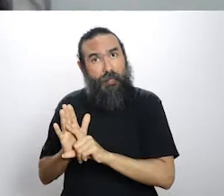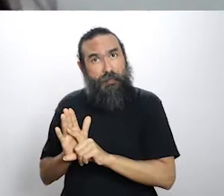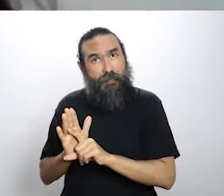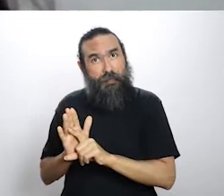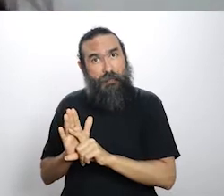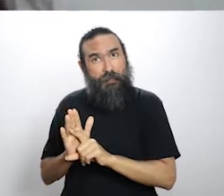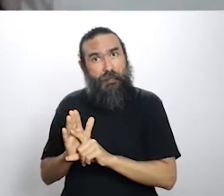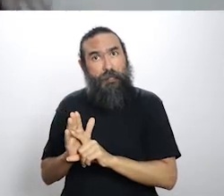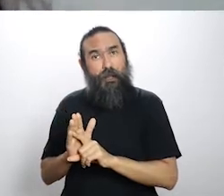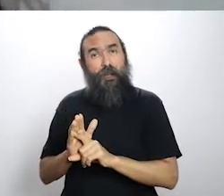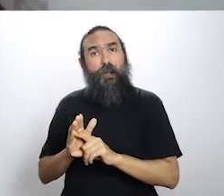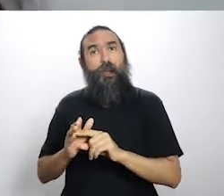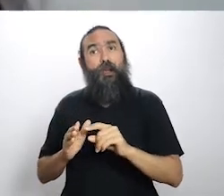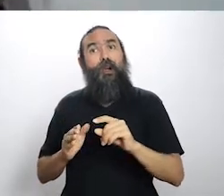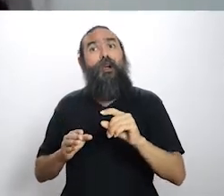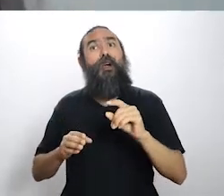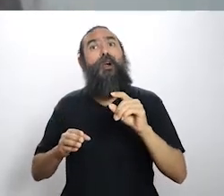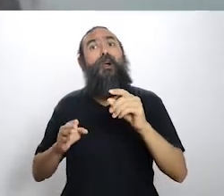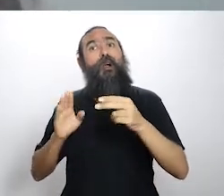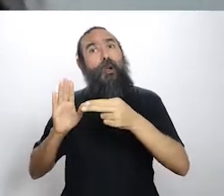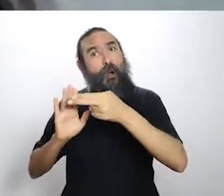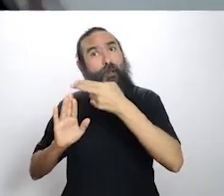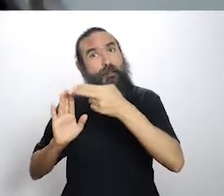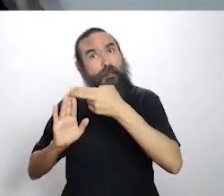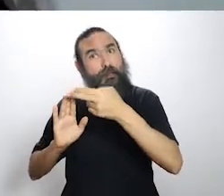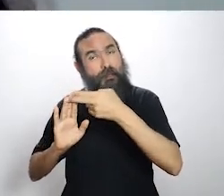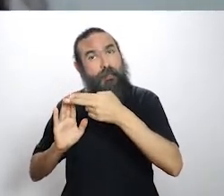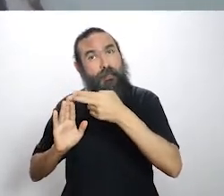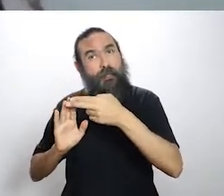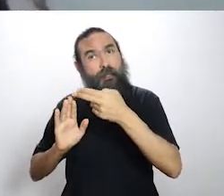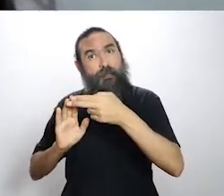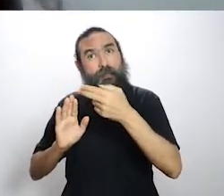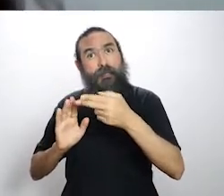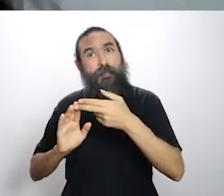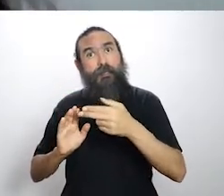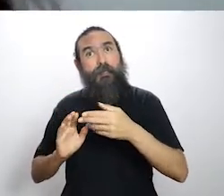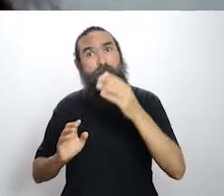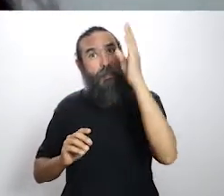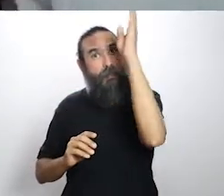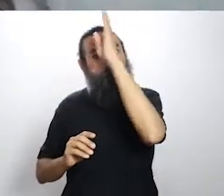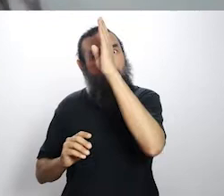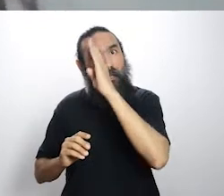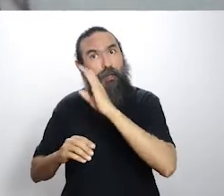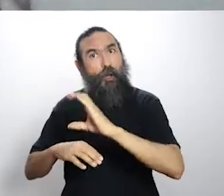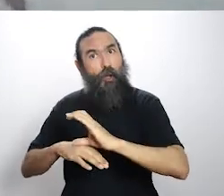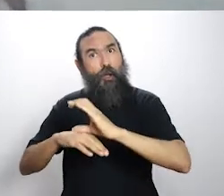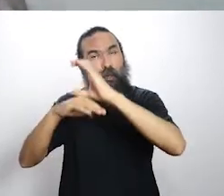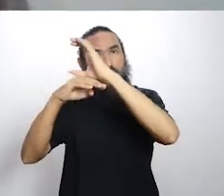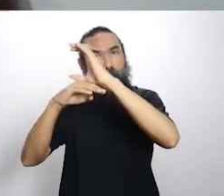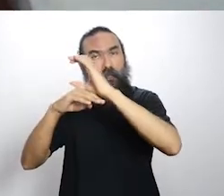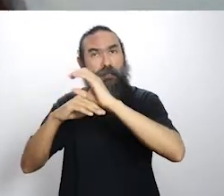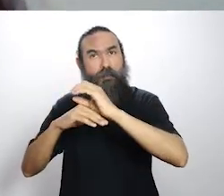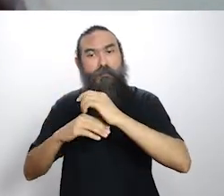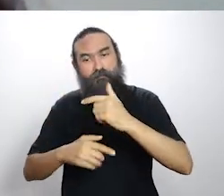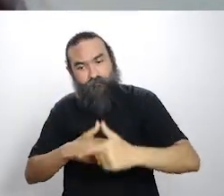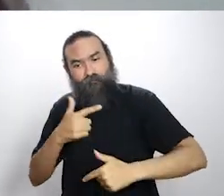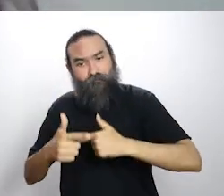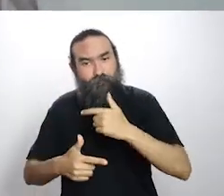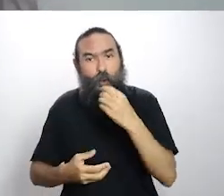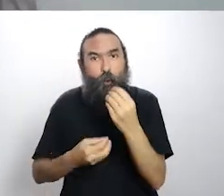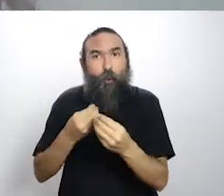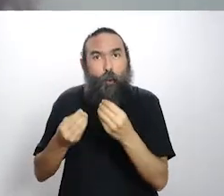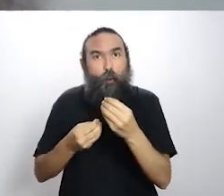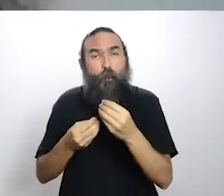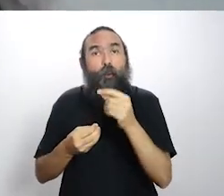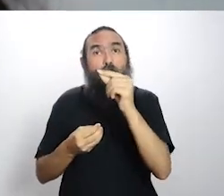diretrizes do Conselho Nacional de Educação para a Educação Escolar Indígena, durante o período que, principalmente, nós tivemos vários parentes